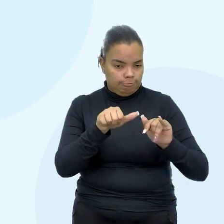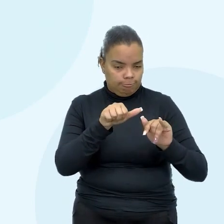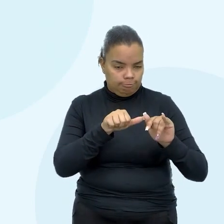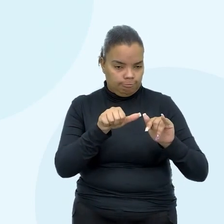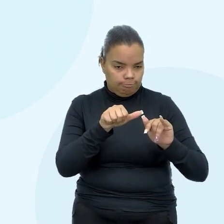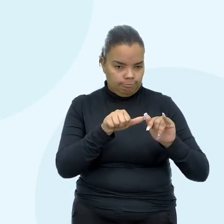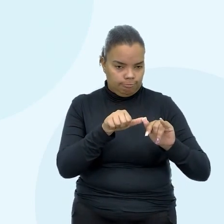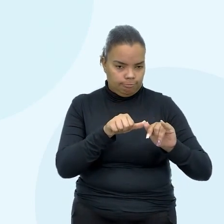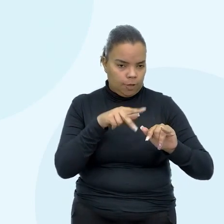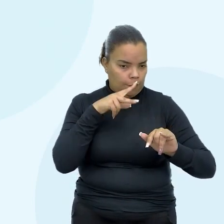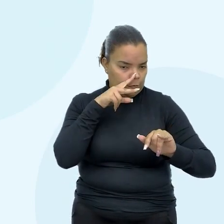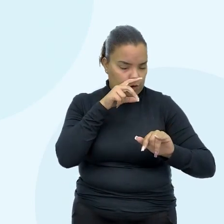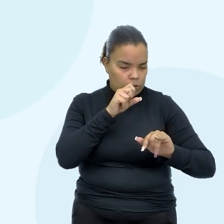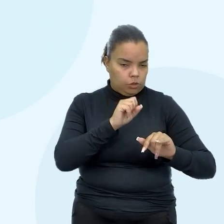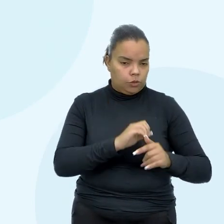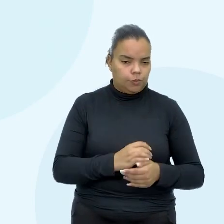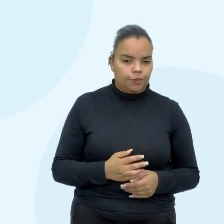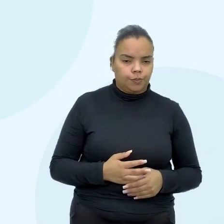radioativos.